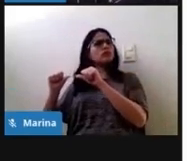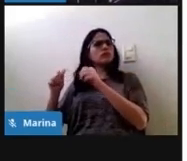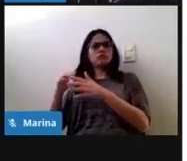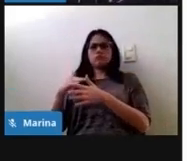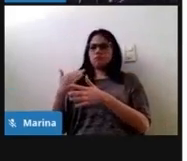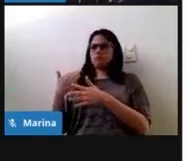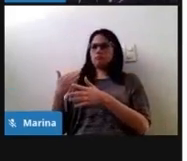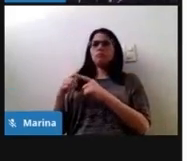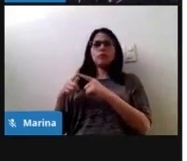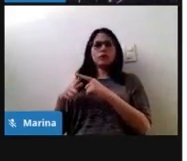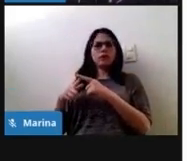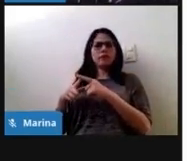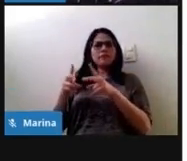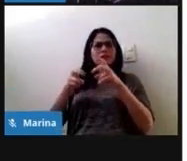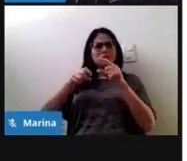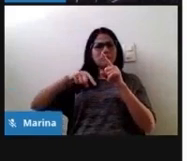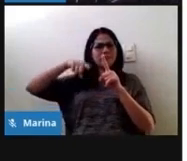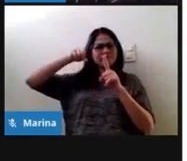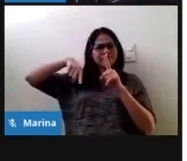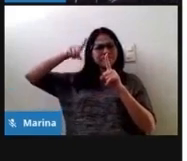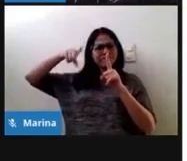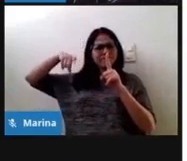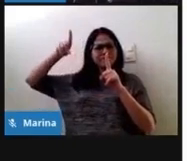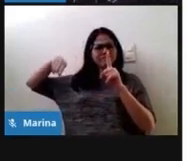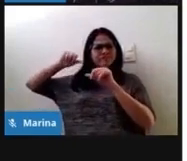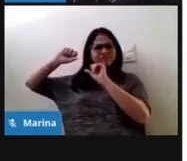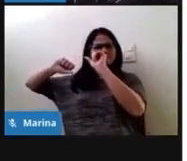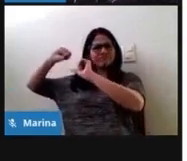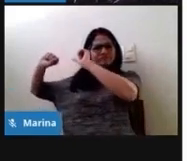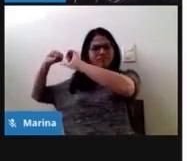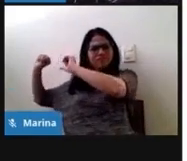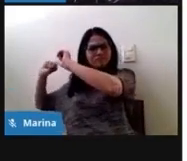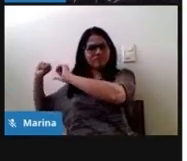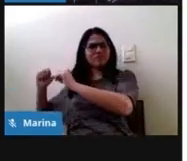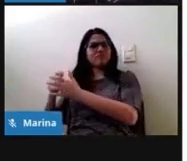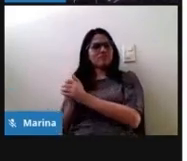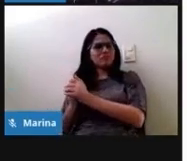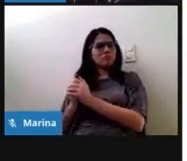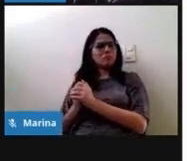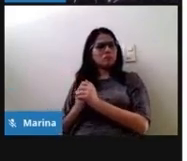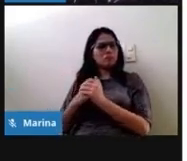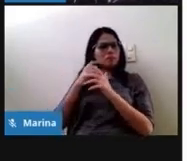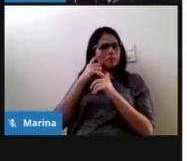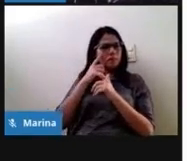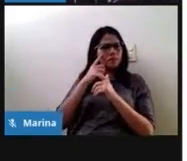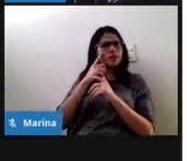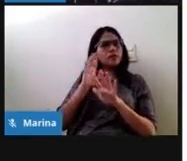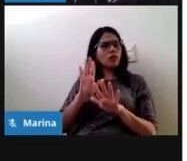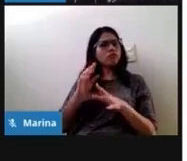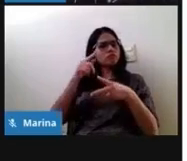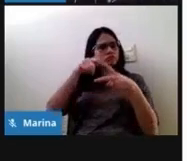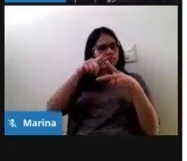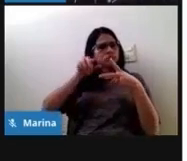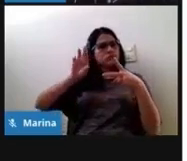ocorrem muitas variações nesses padrões, e elas podem ser